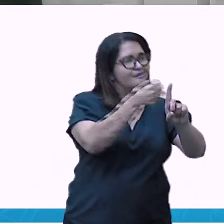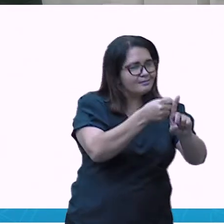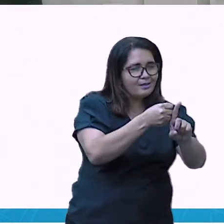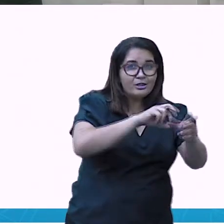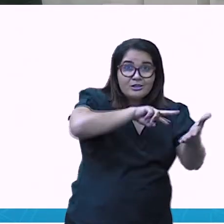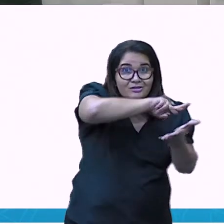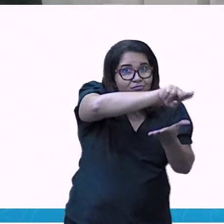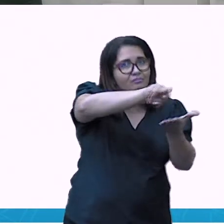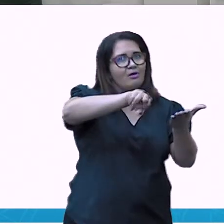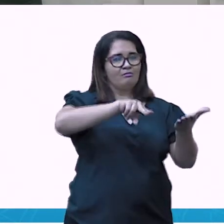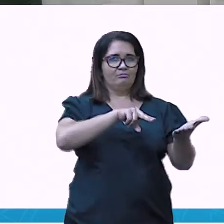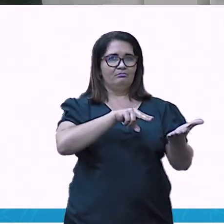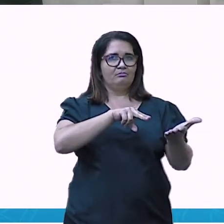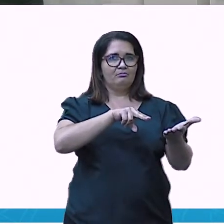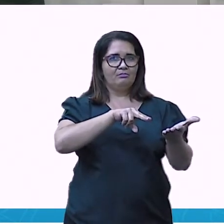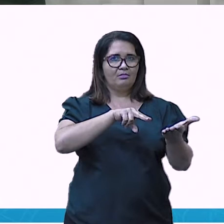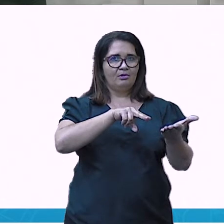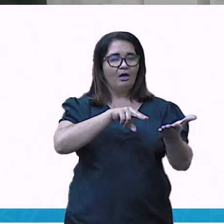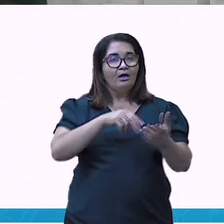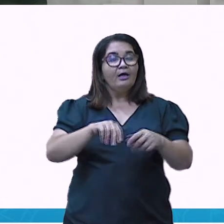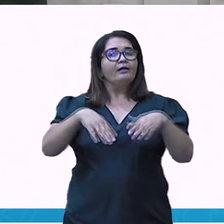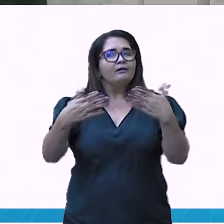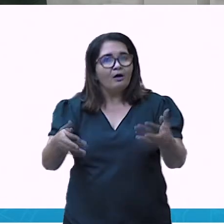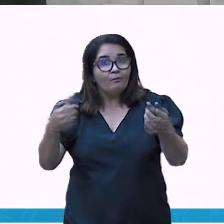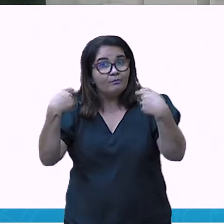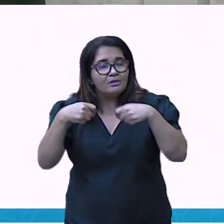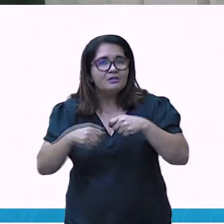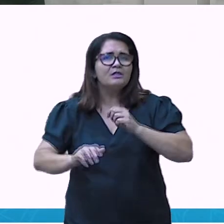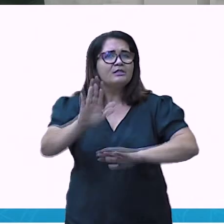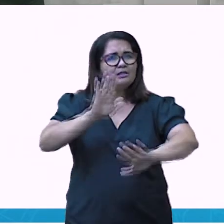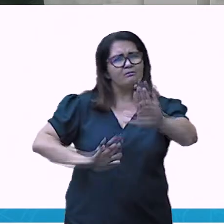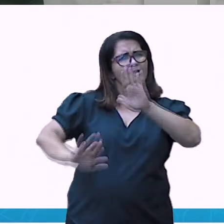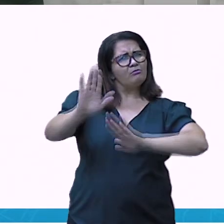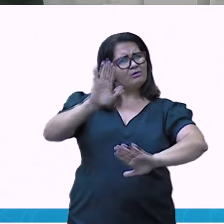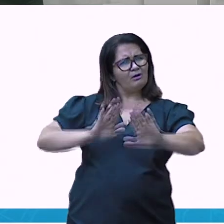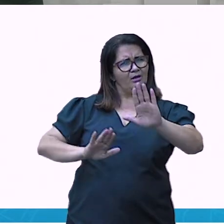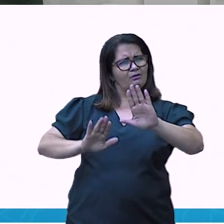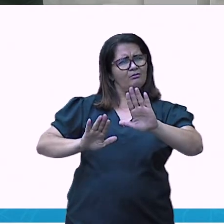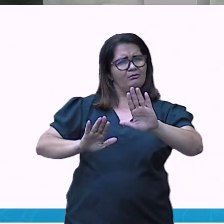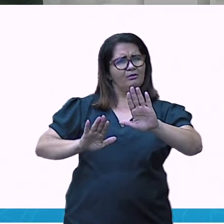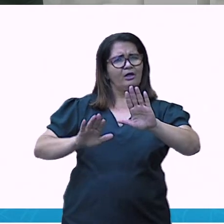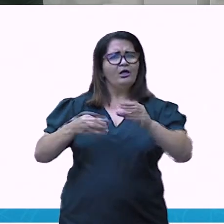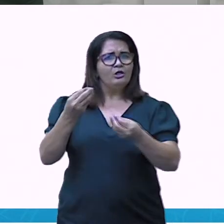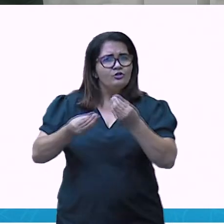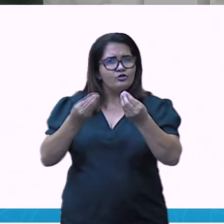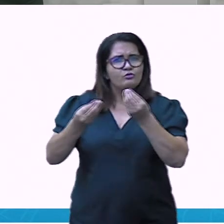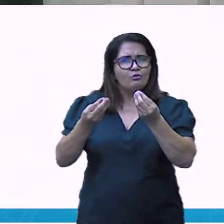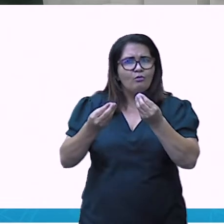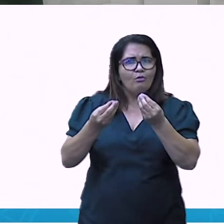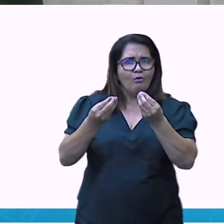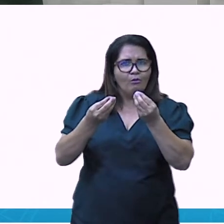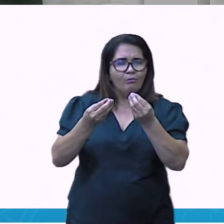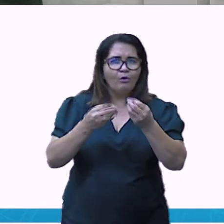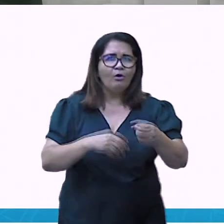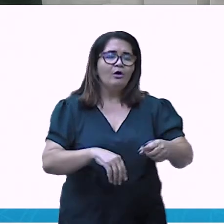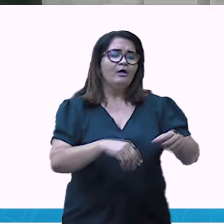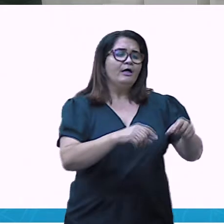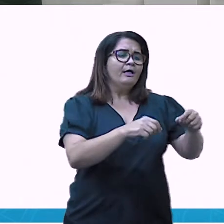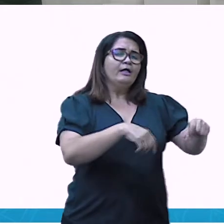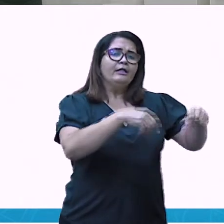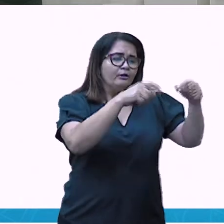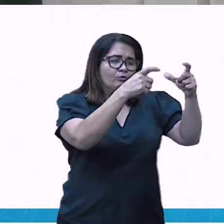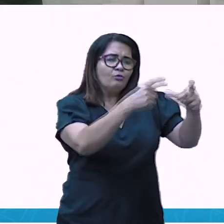também deve ser observado se você vai ter que subir em algo para alcançá-la, podendo cair e machucar.